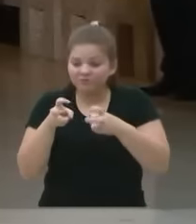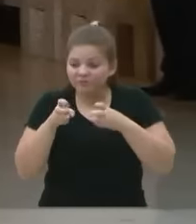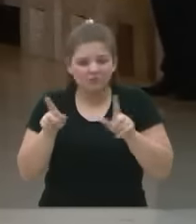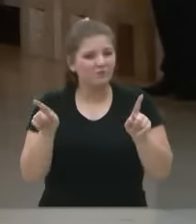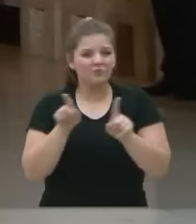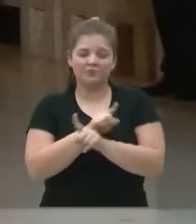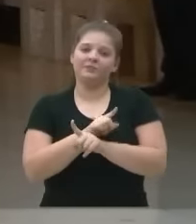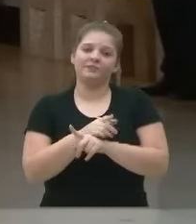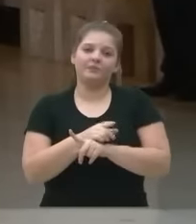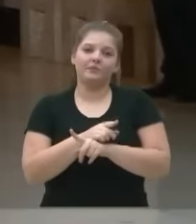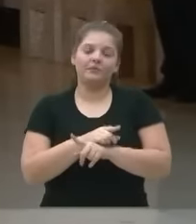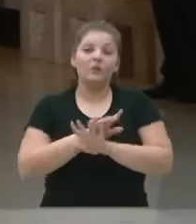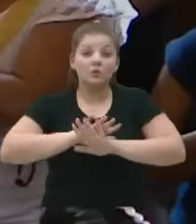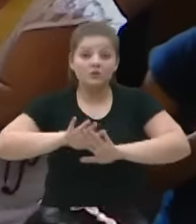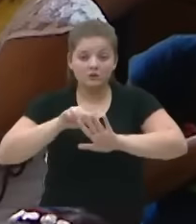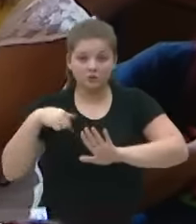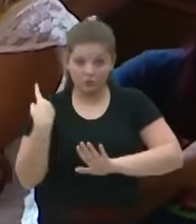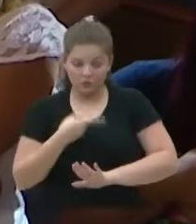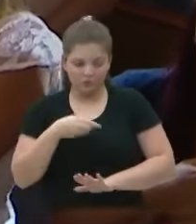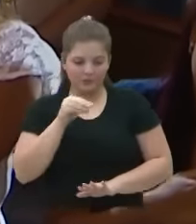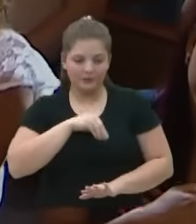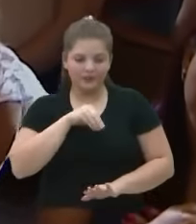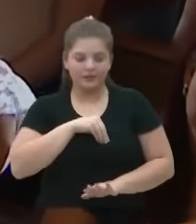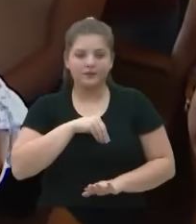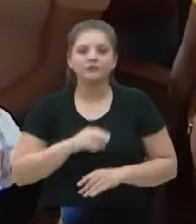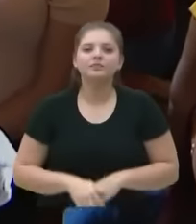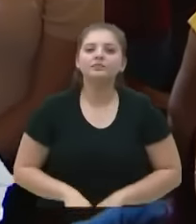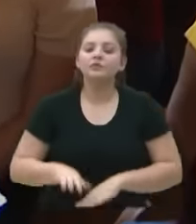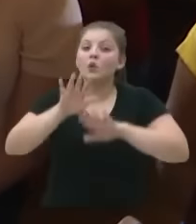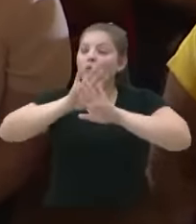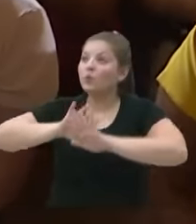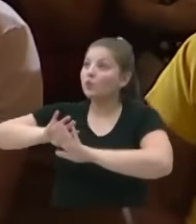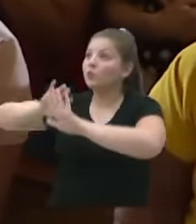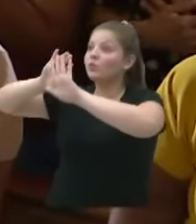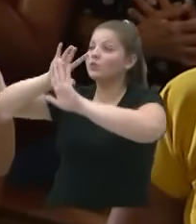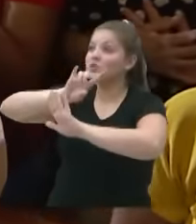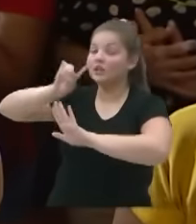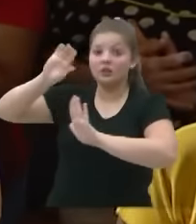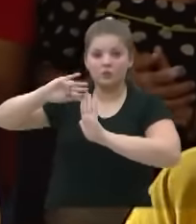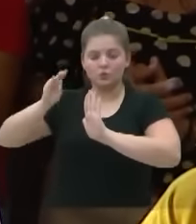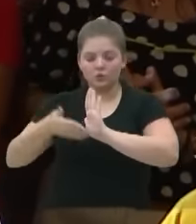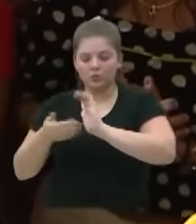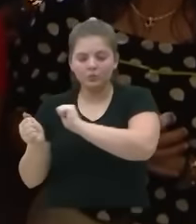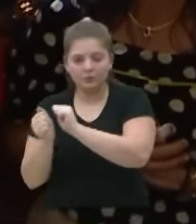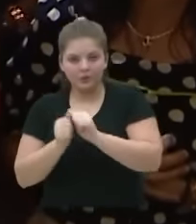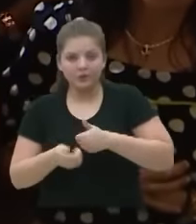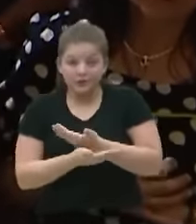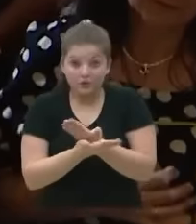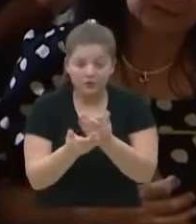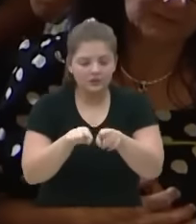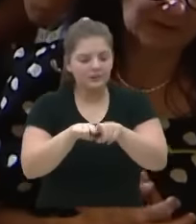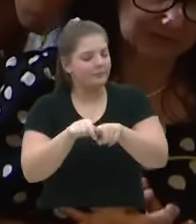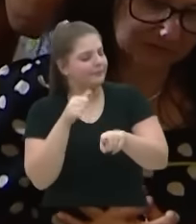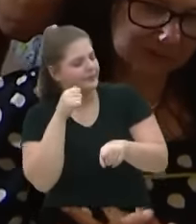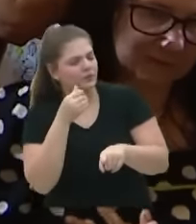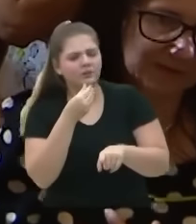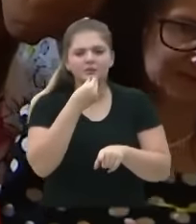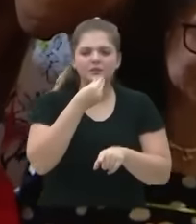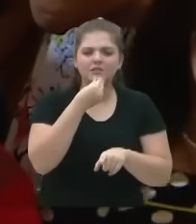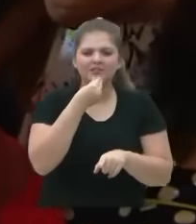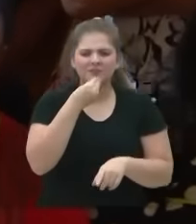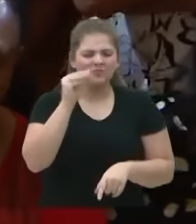confessemos os nossos pecados. Confesso a Deus Todo-Poderoso e a vós, irmãos